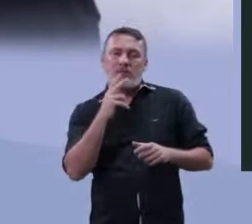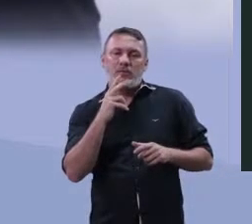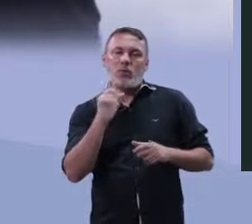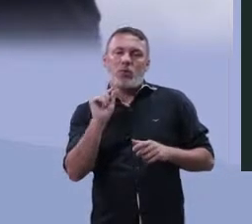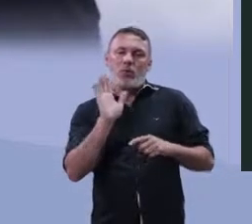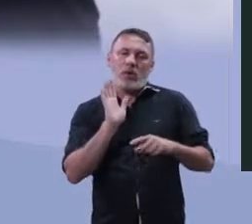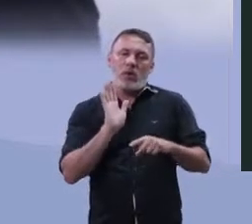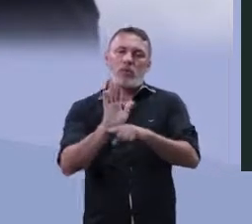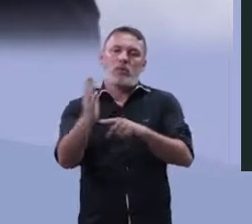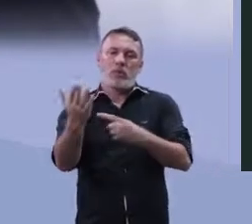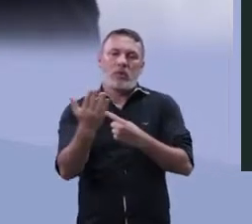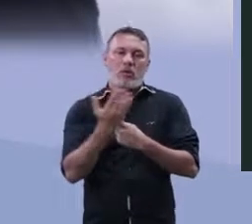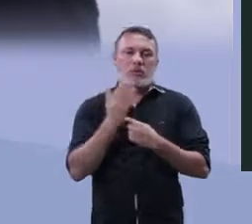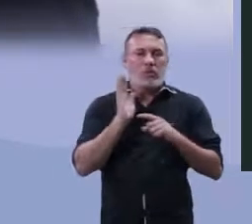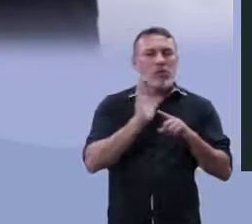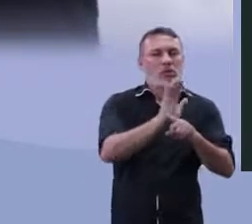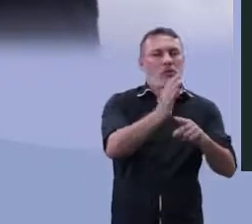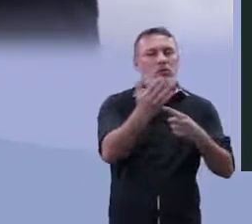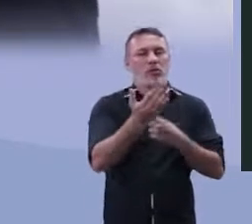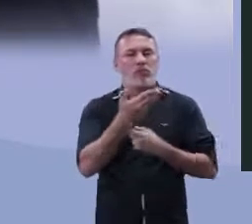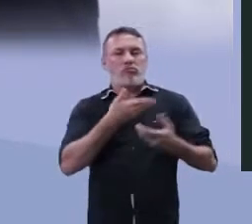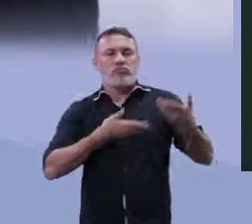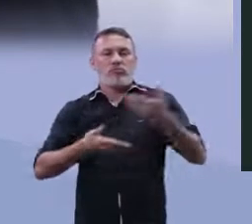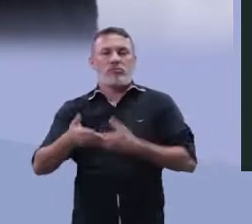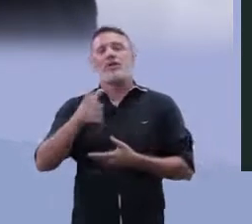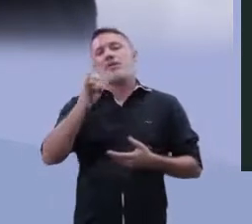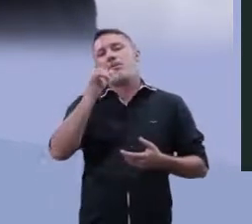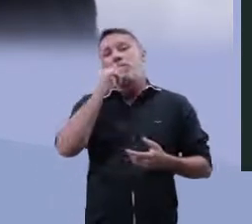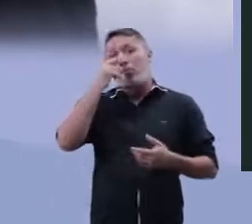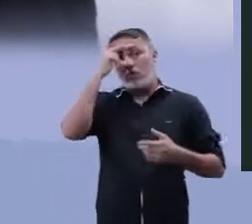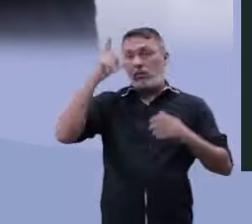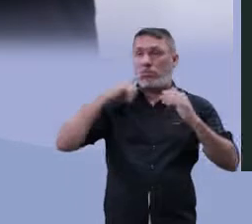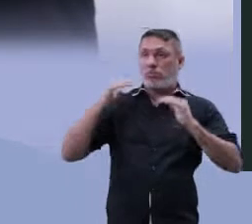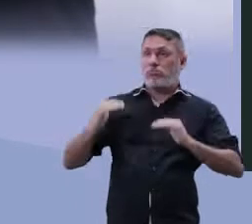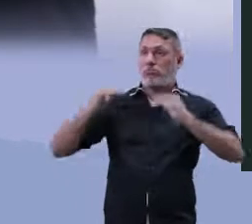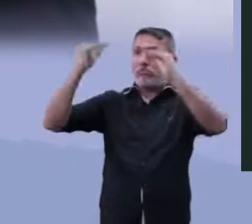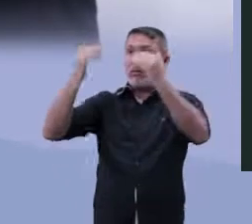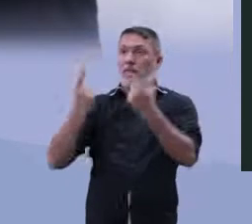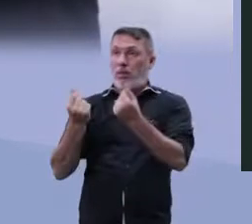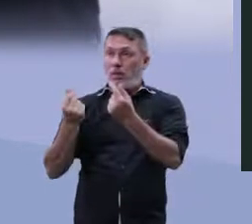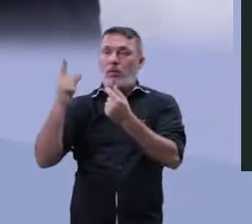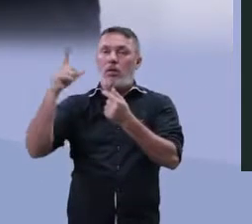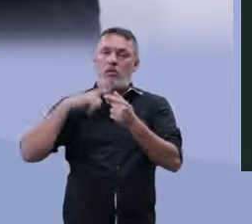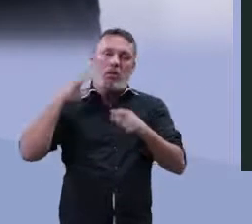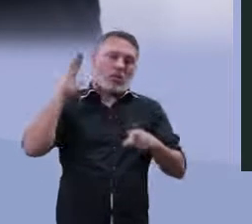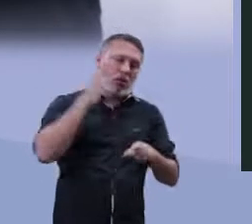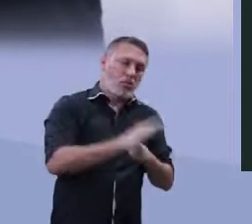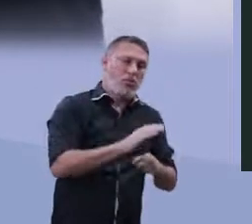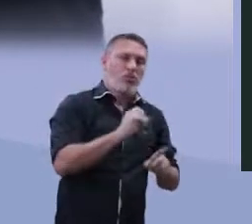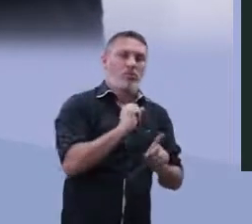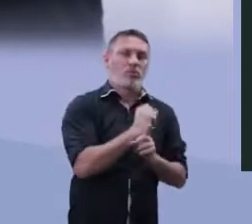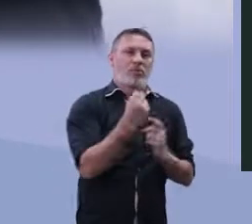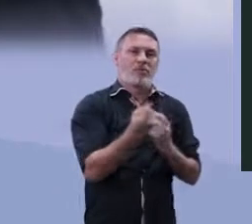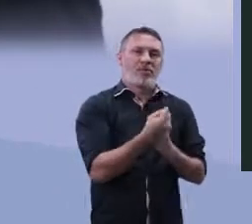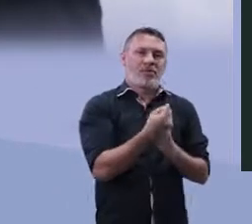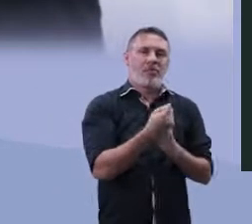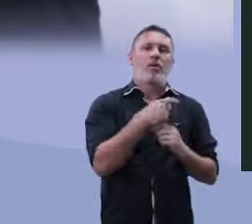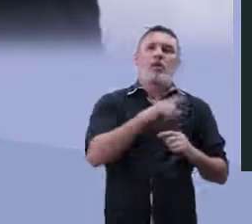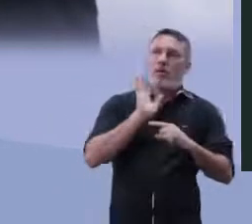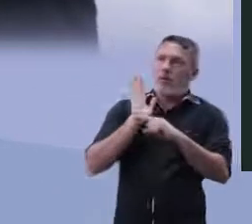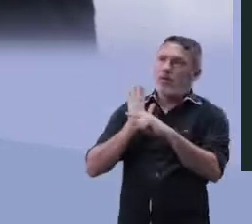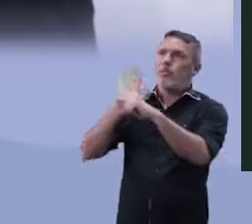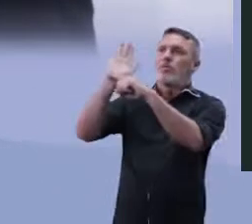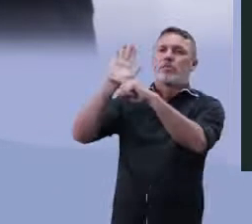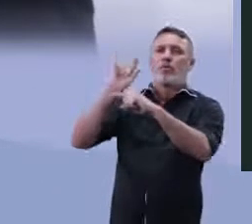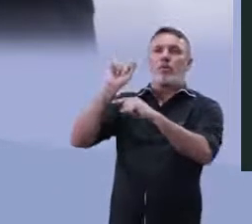trocam favores, né? Então, um sujeito que está acima na pirâmide social, ele troca favores com um que está abaixo e